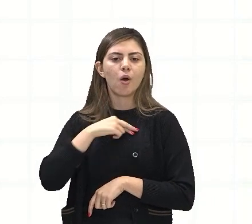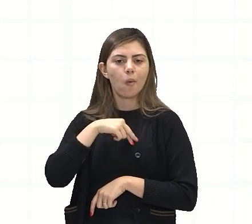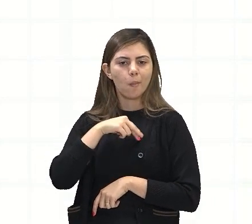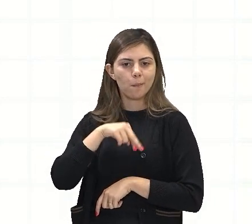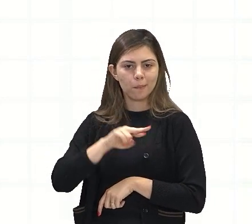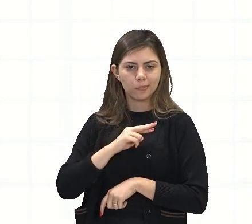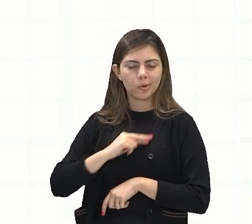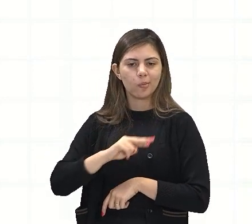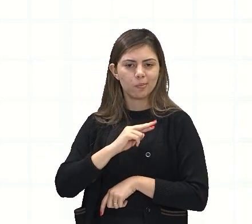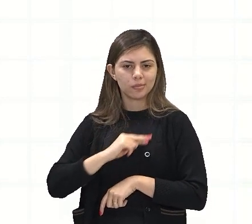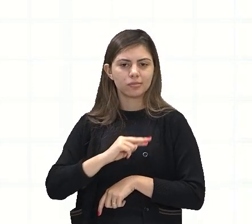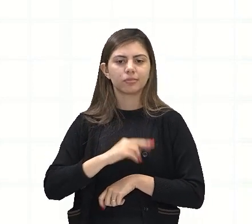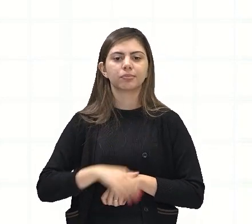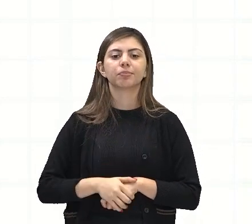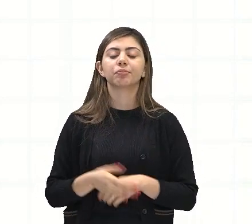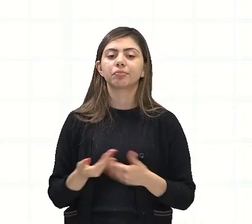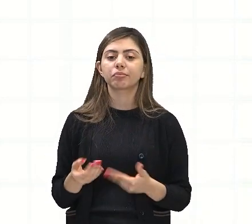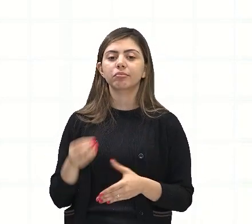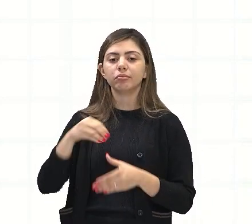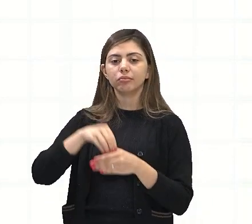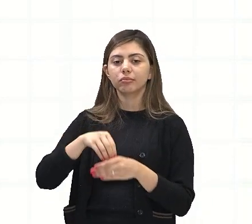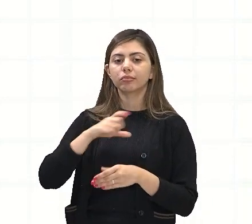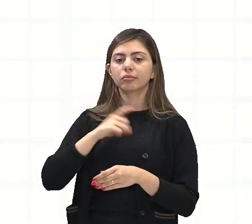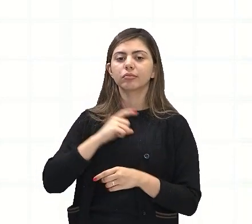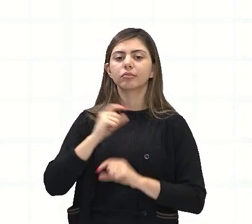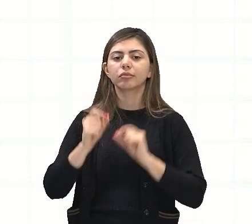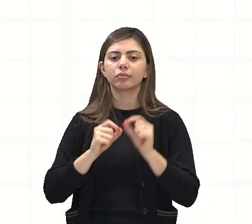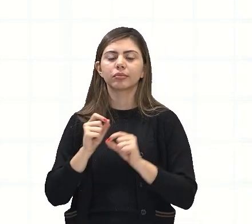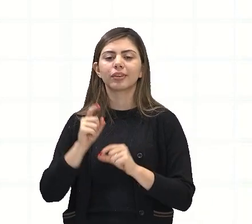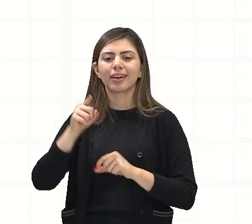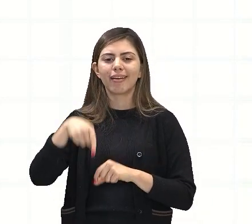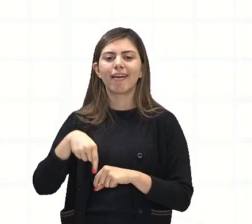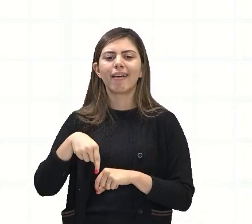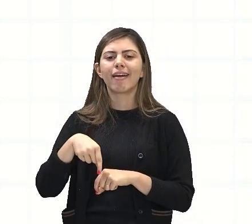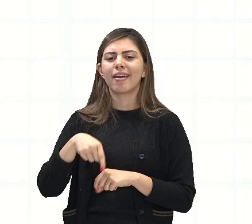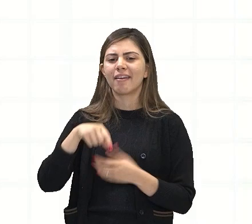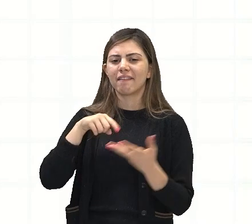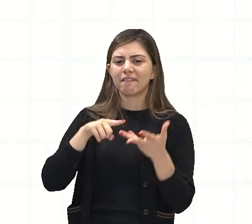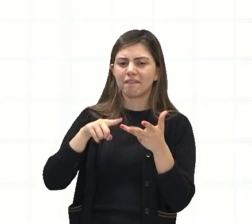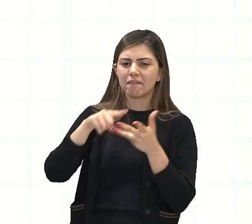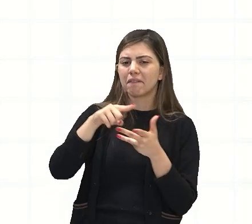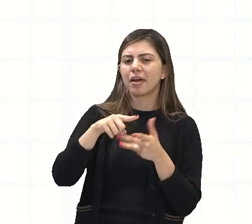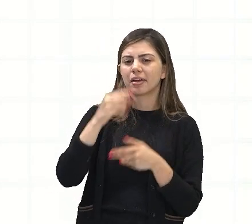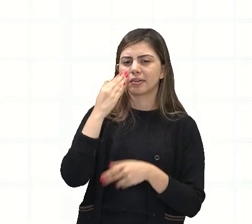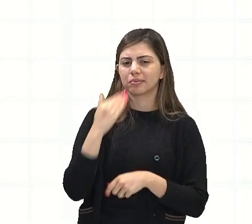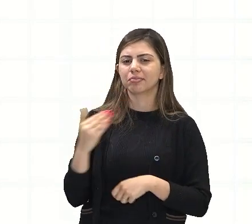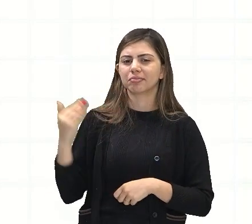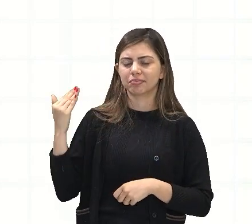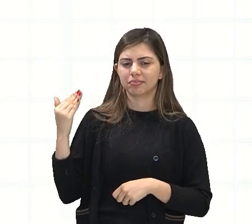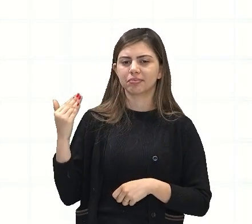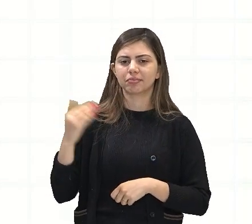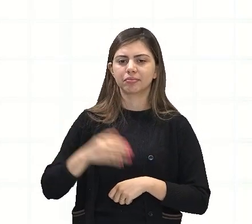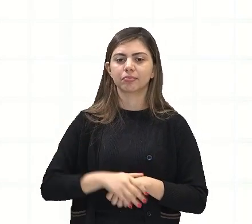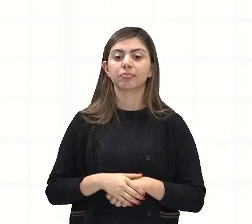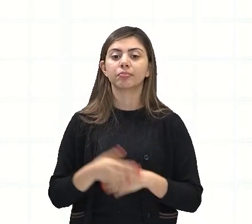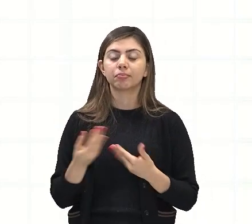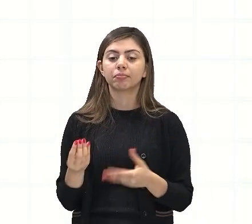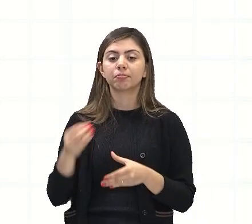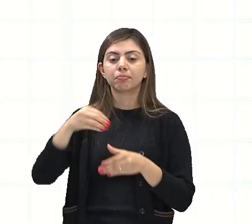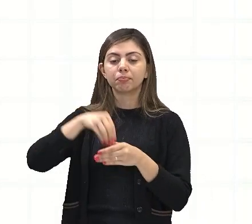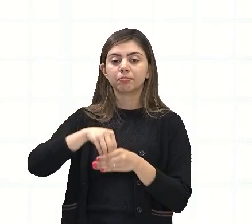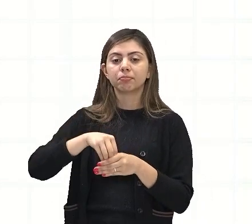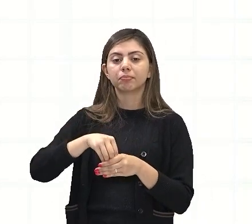do tipo textual narrativo, eu vou ter os gêneros textuais, romance, novela, fábula, lenda. Dentro do